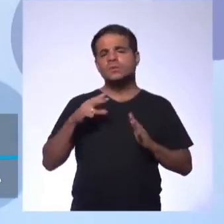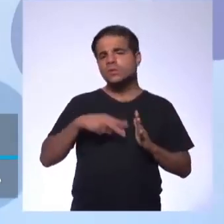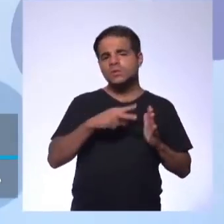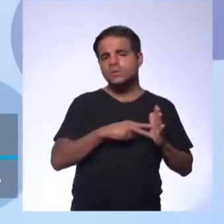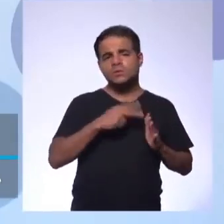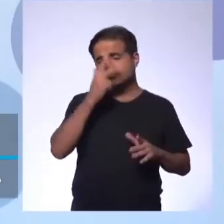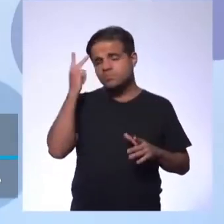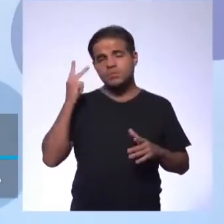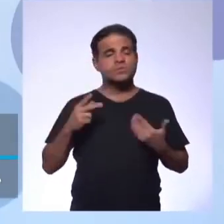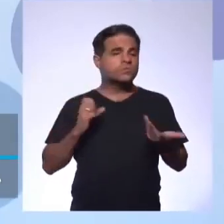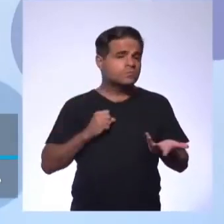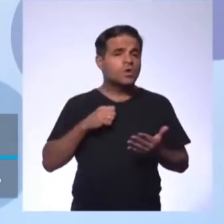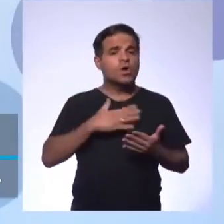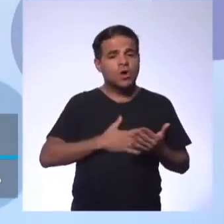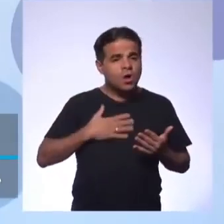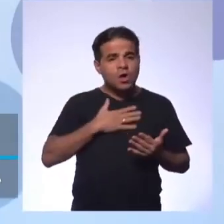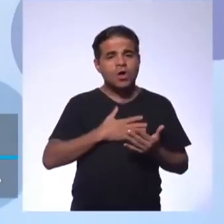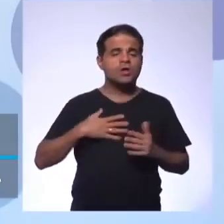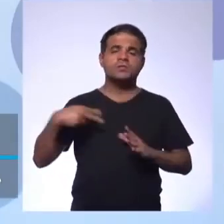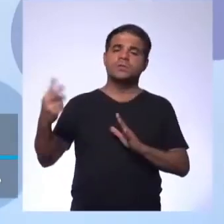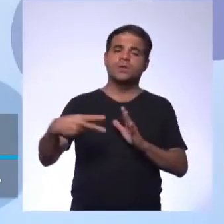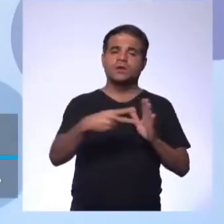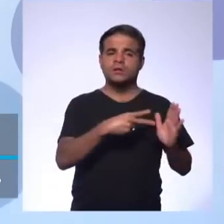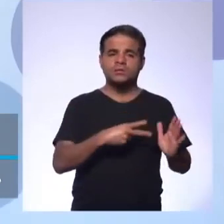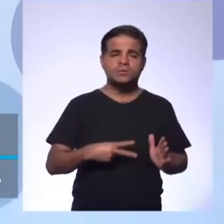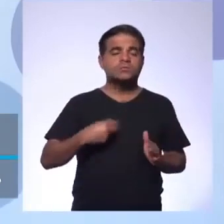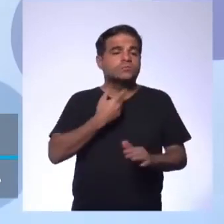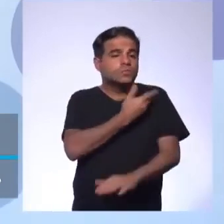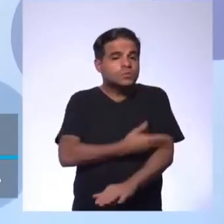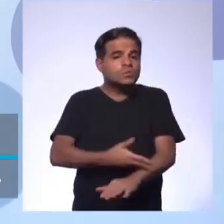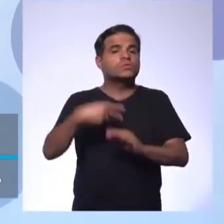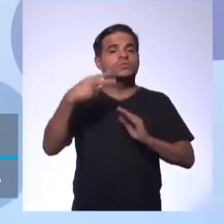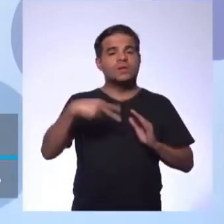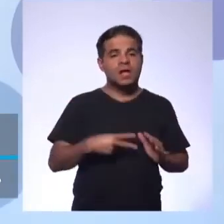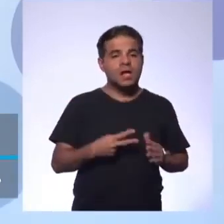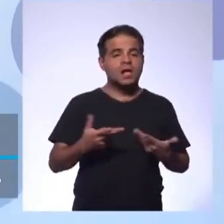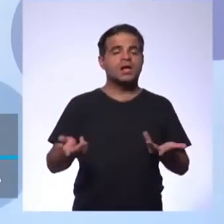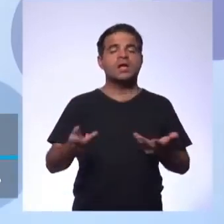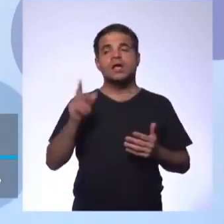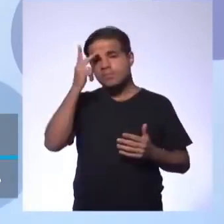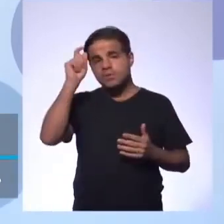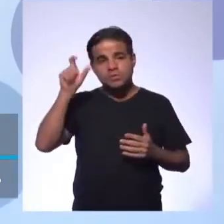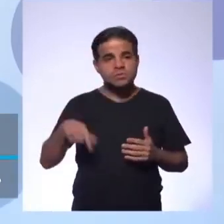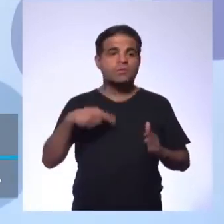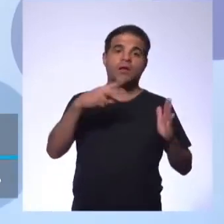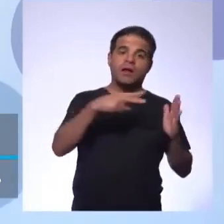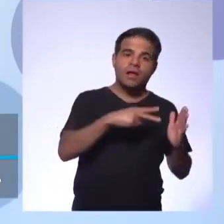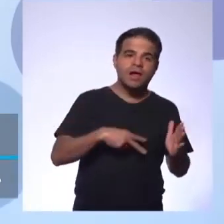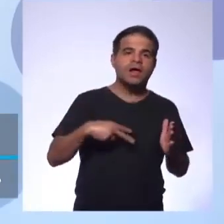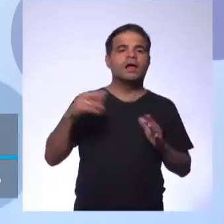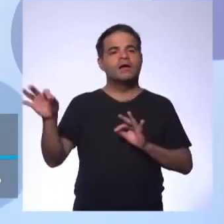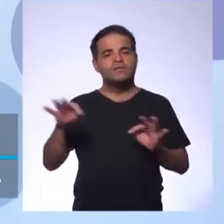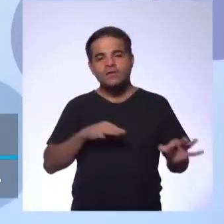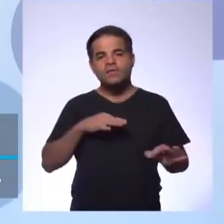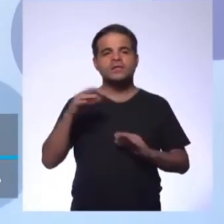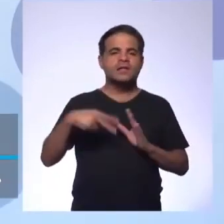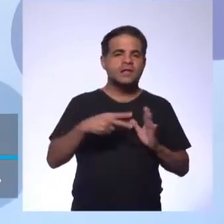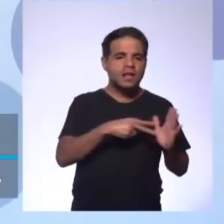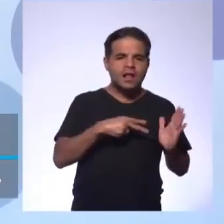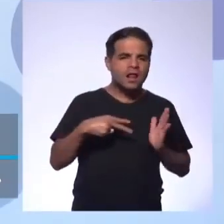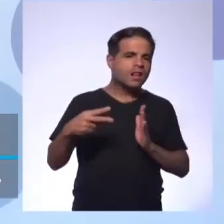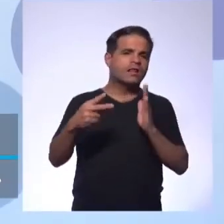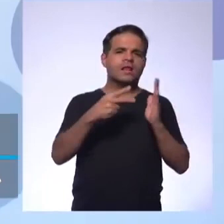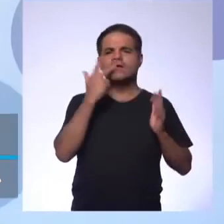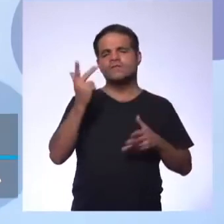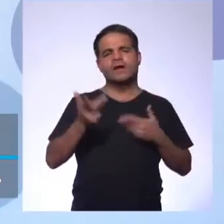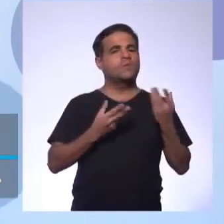são pessoas que apreciam a leitura, que costumam ler, aquele que lê com frequência. Eles falam muito Isso,